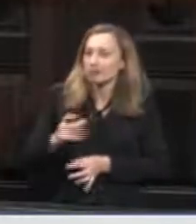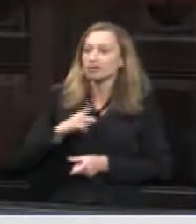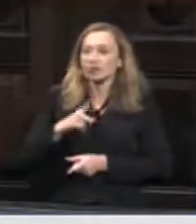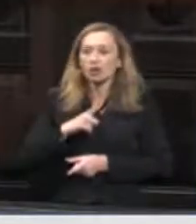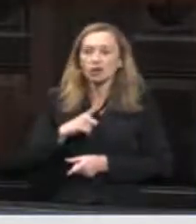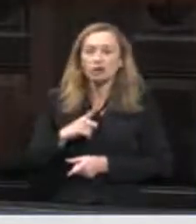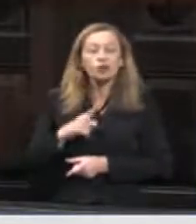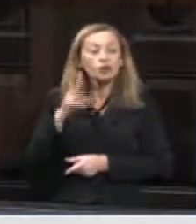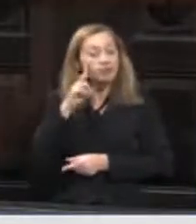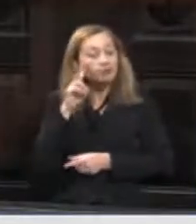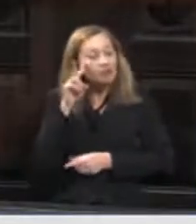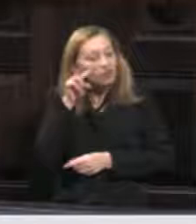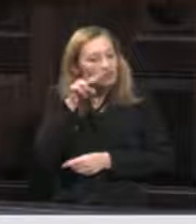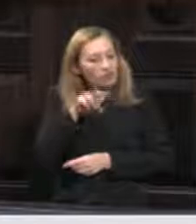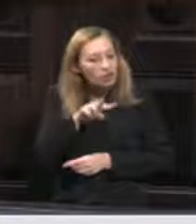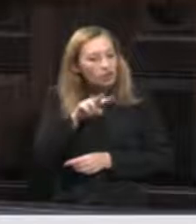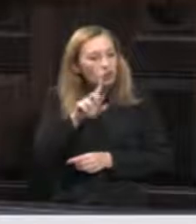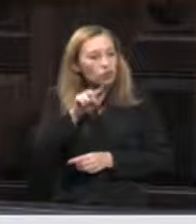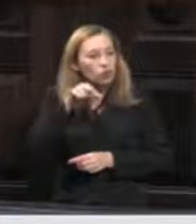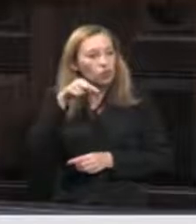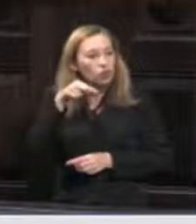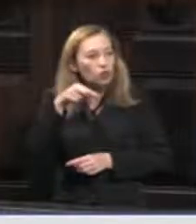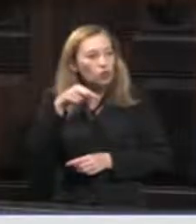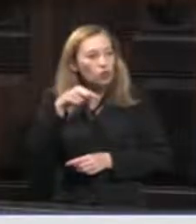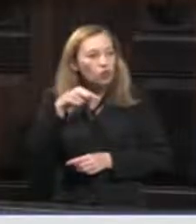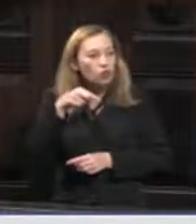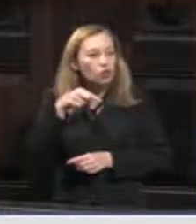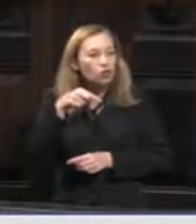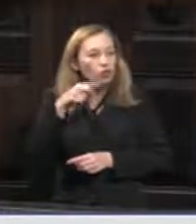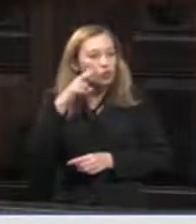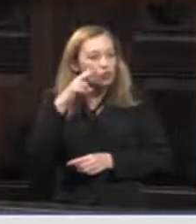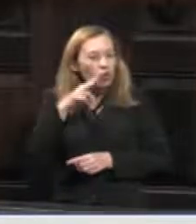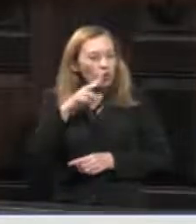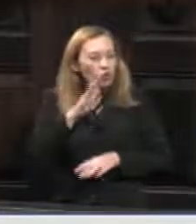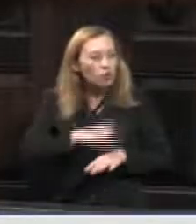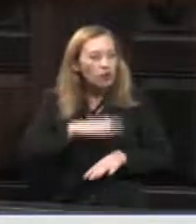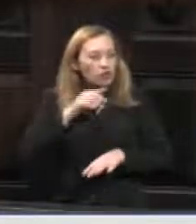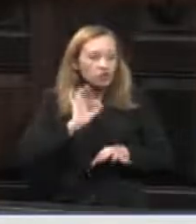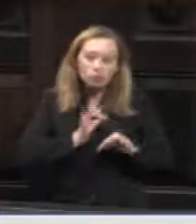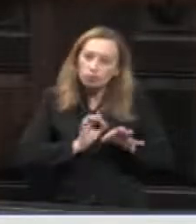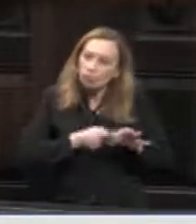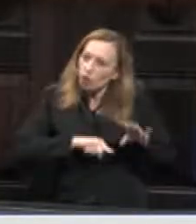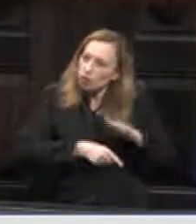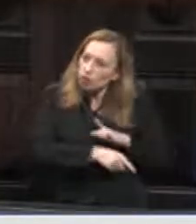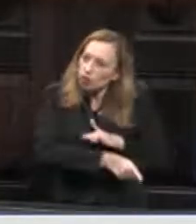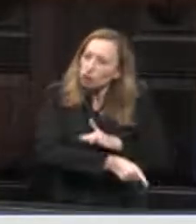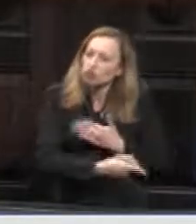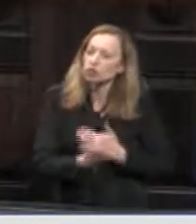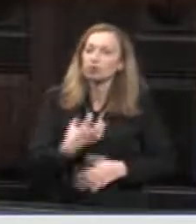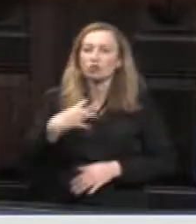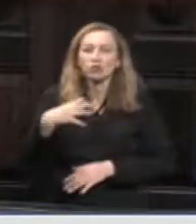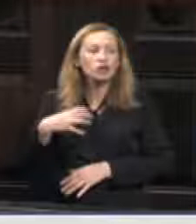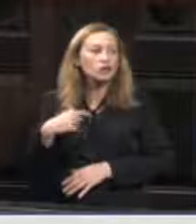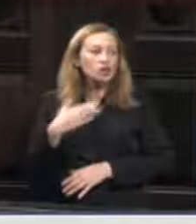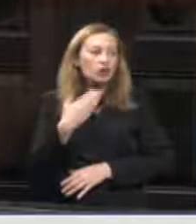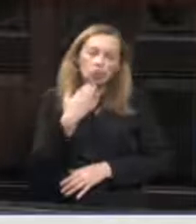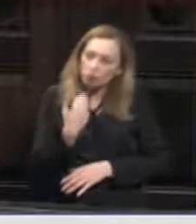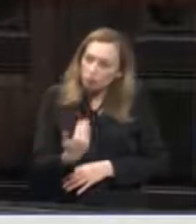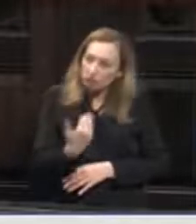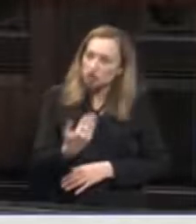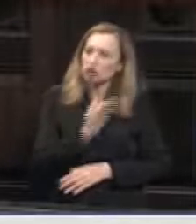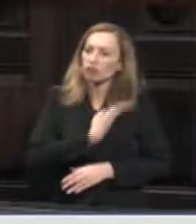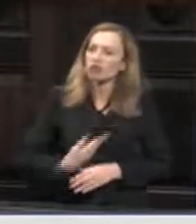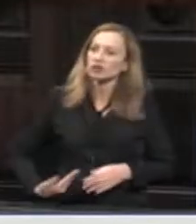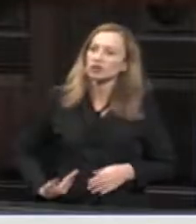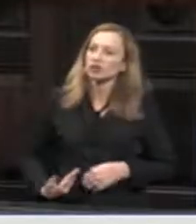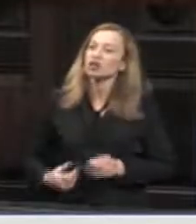que ele está olhando com novos olhos, é a minha expectativa. E o meu incentivo ao governador é que possa, nos próximos